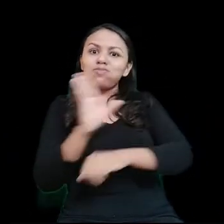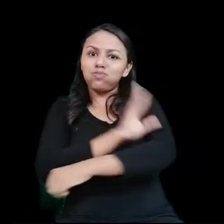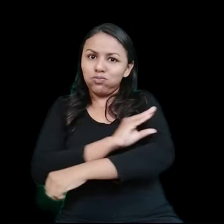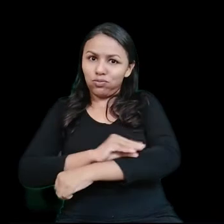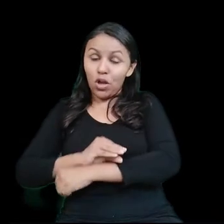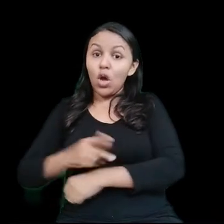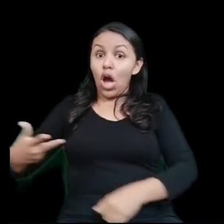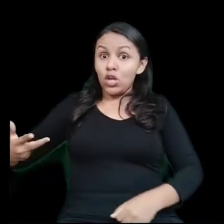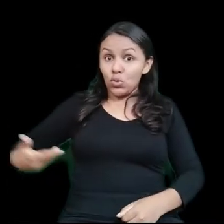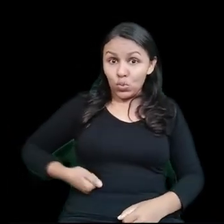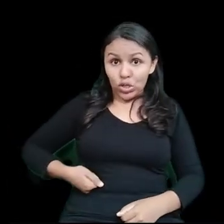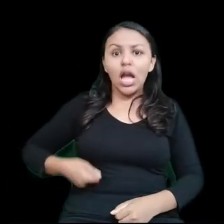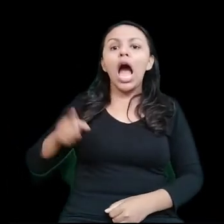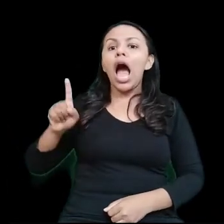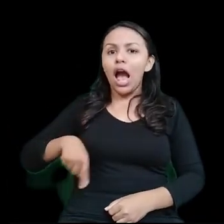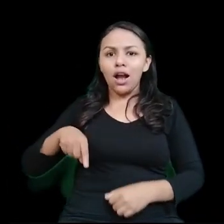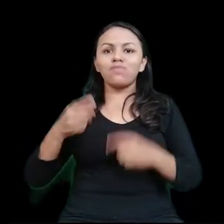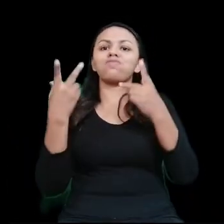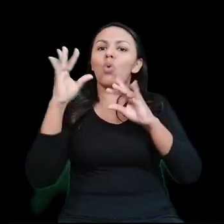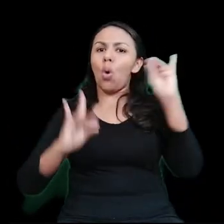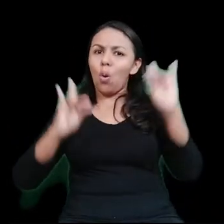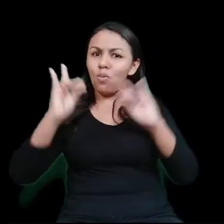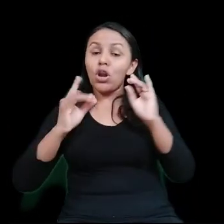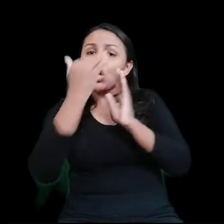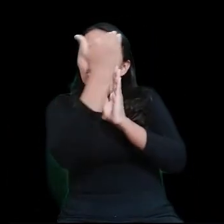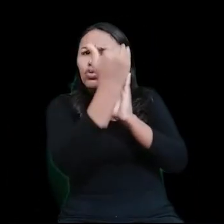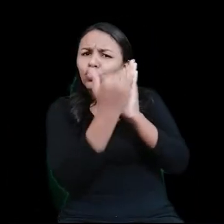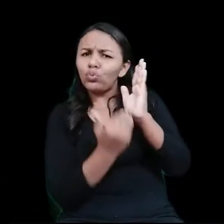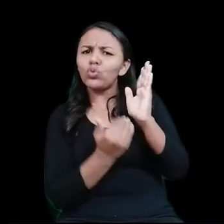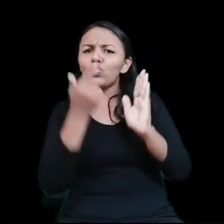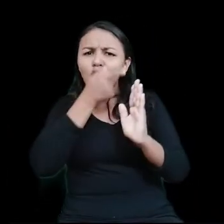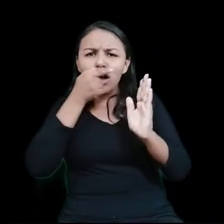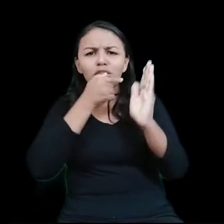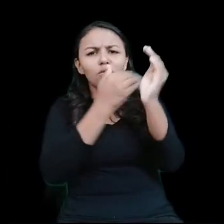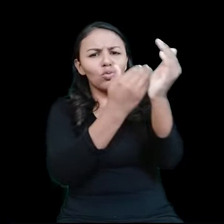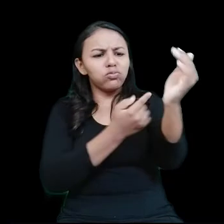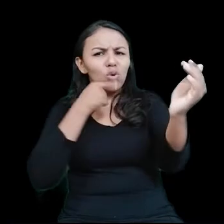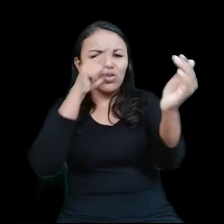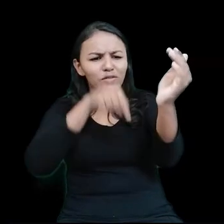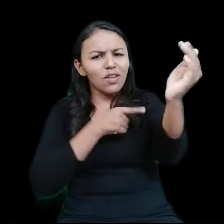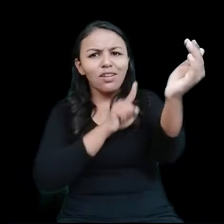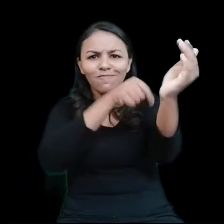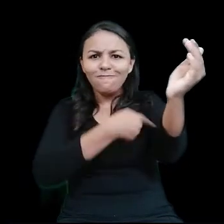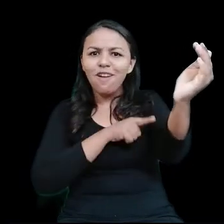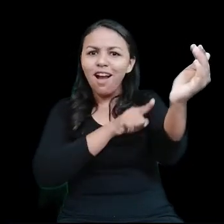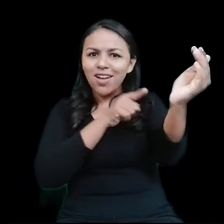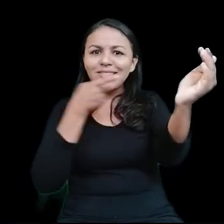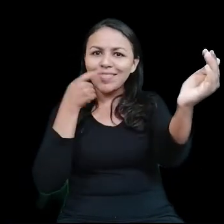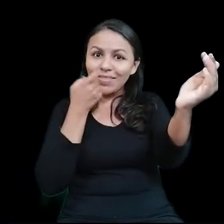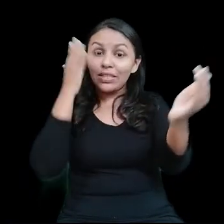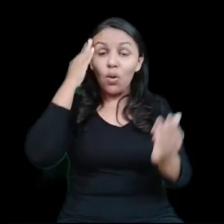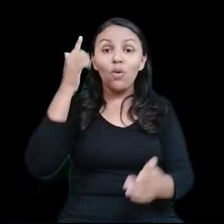um hormônio que vai reduzir a glicemia na circulação. Glicemia é